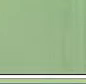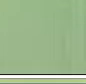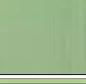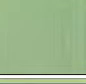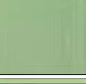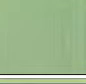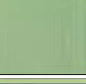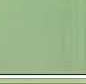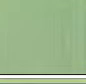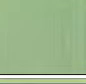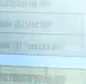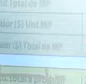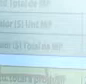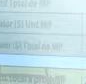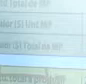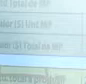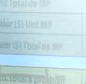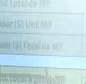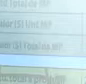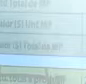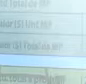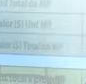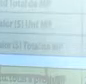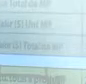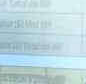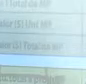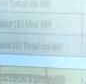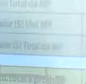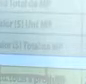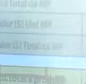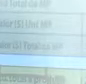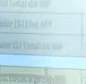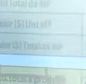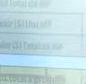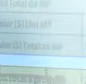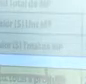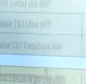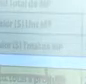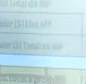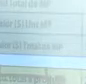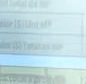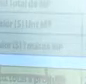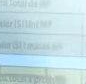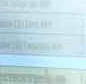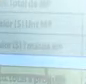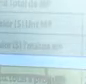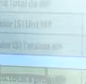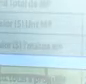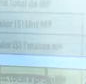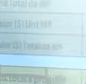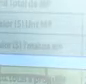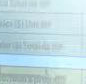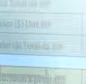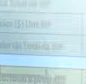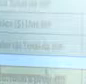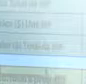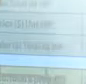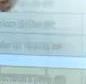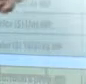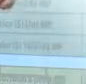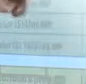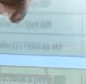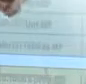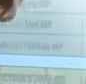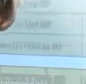Imagina que vamos supor, vamos produzir uma mesa. Uma mesa tem 4 pés, então